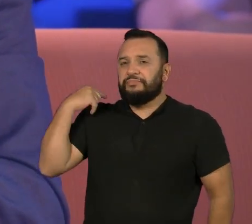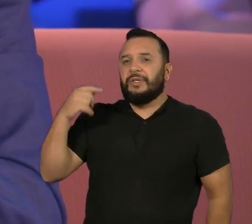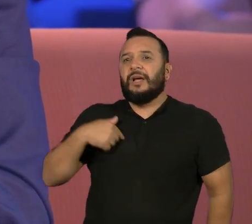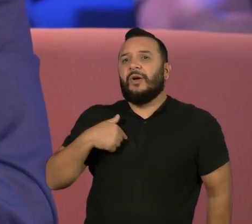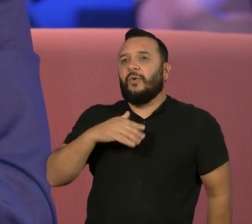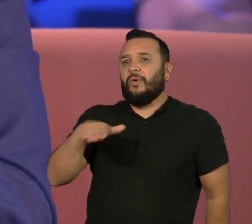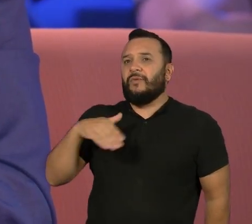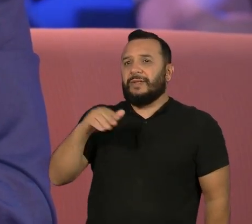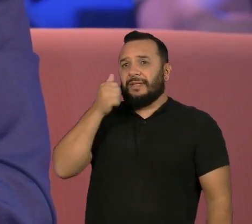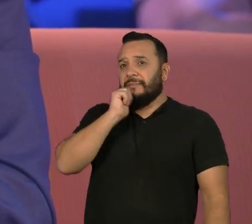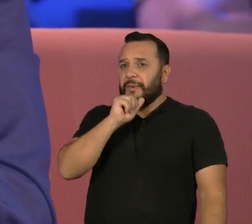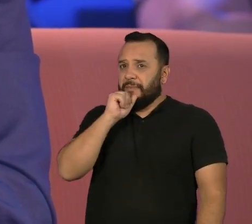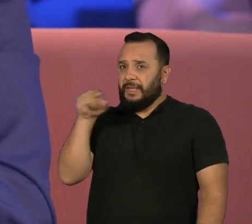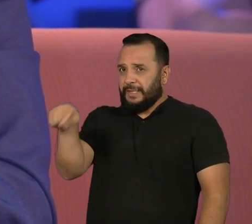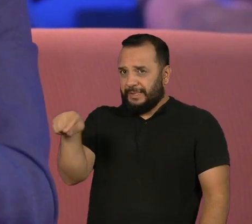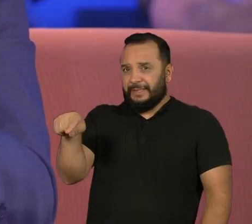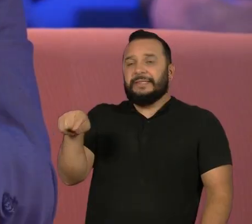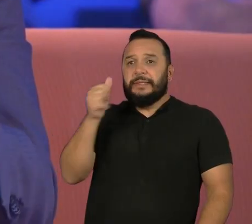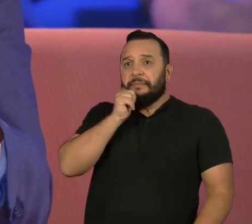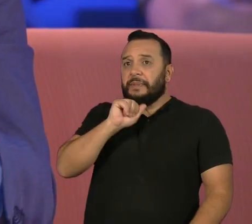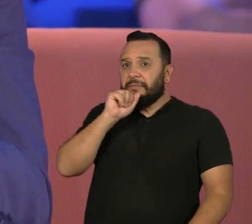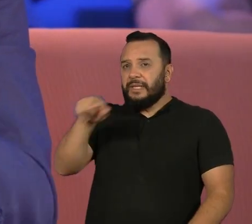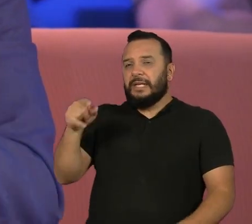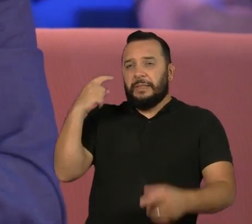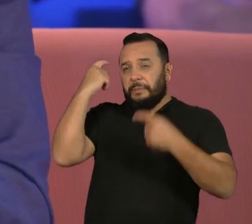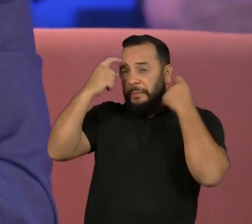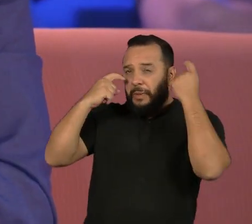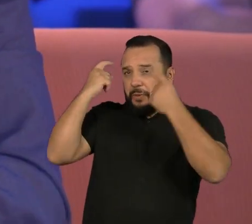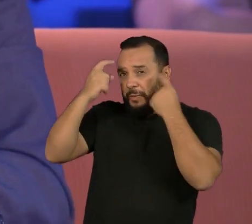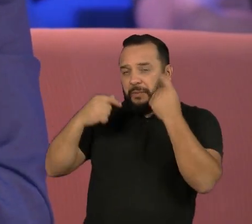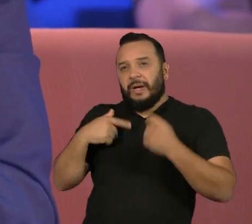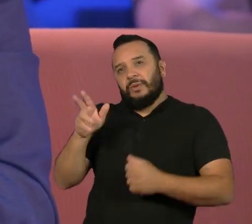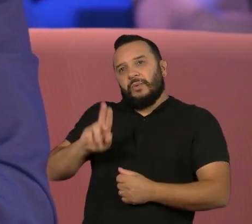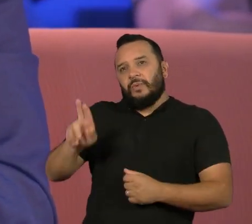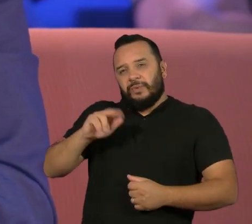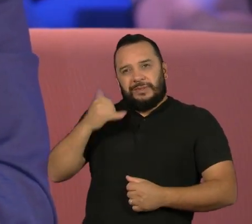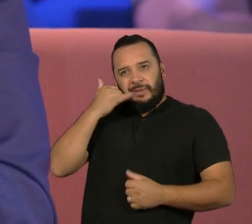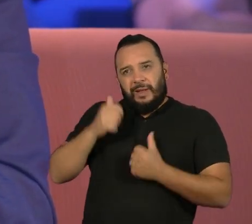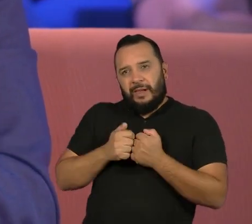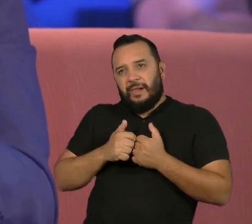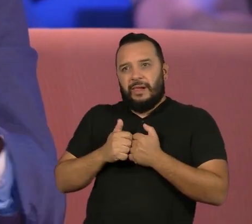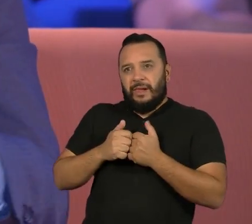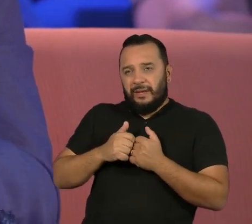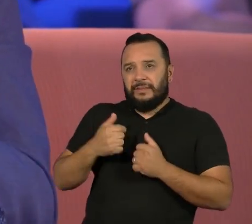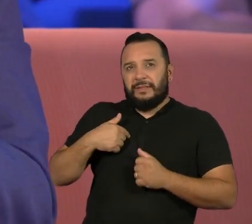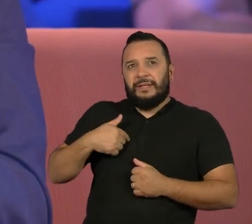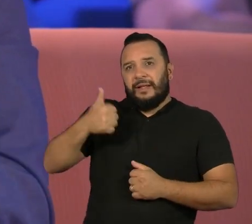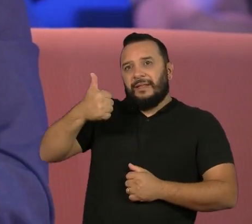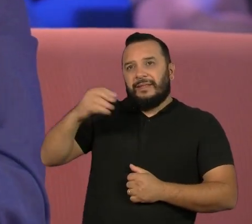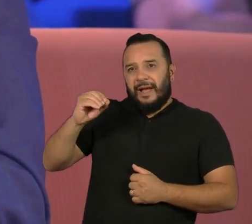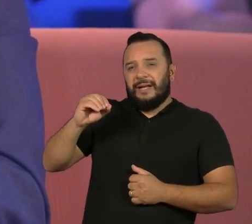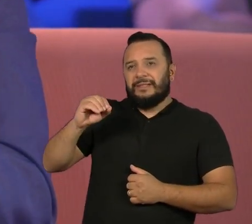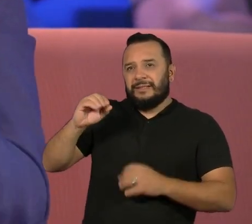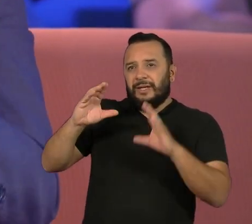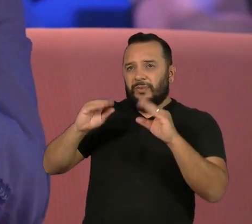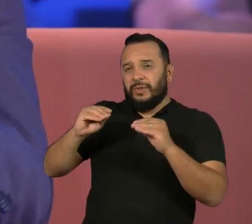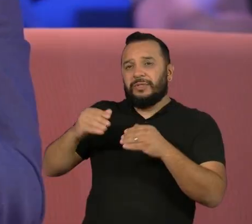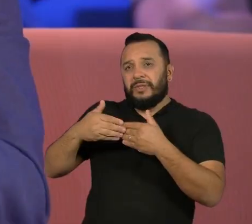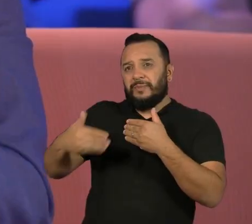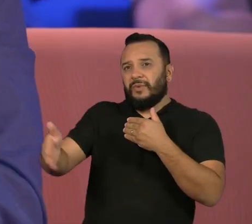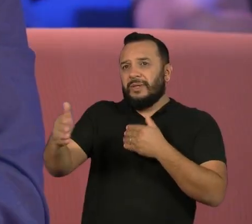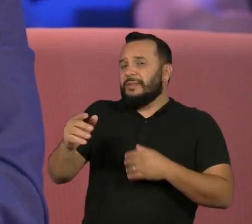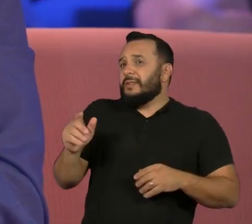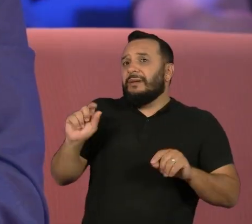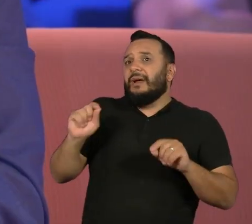conversa com uma mãe que estava muito preocupada com o uso de celular por parte do filho depois das 10 da noite. E ela falou, eu não sei a quem